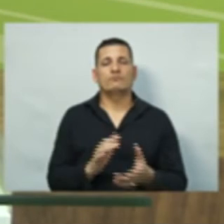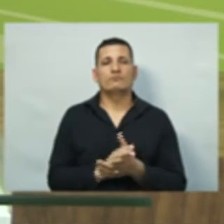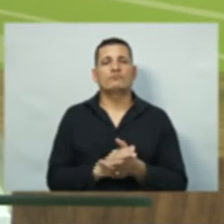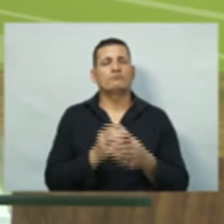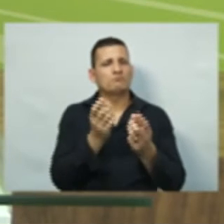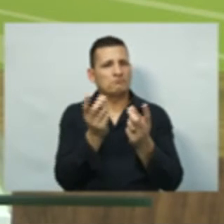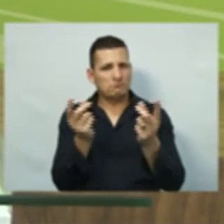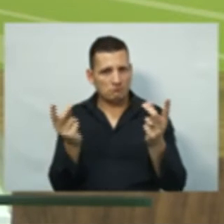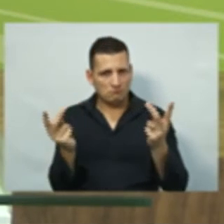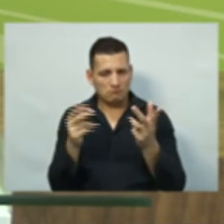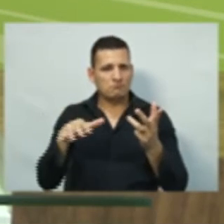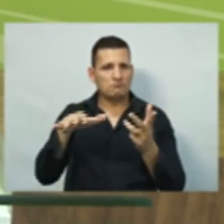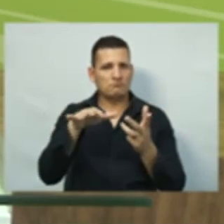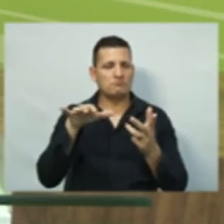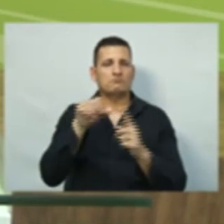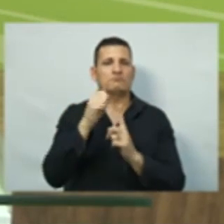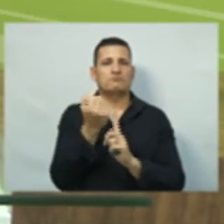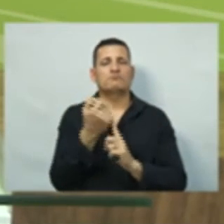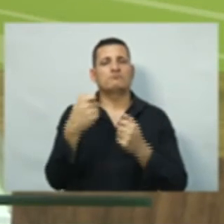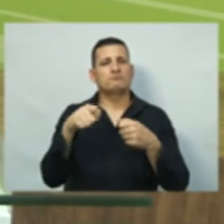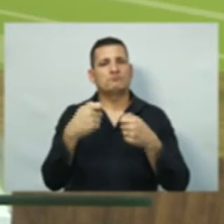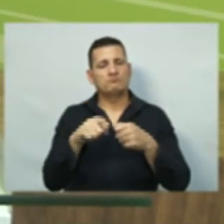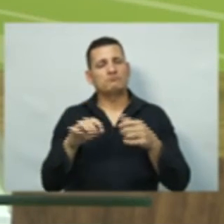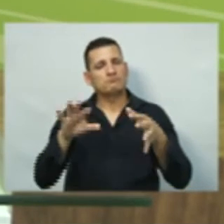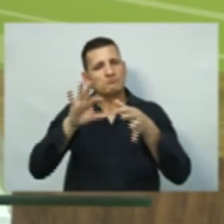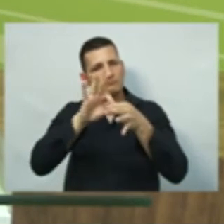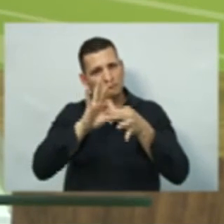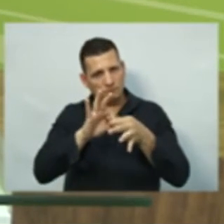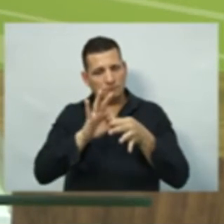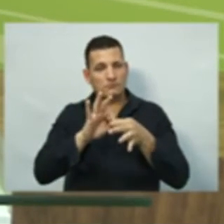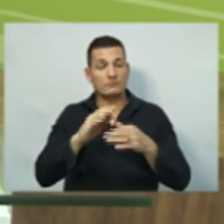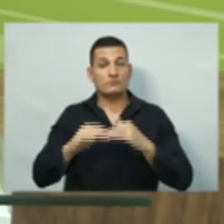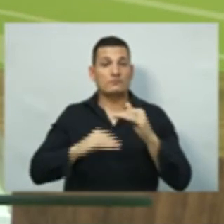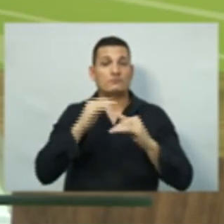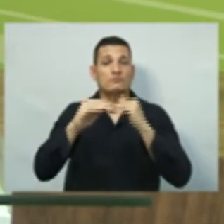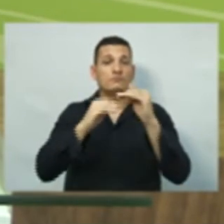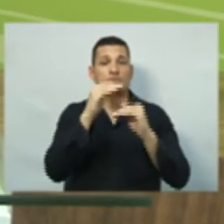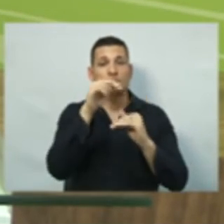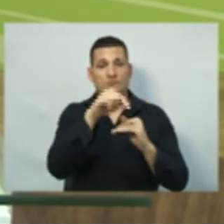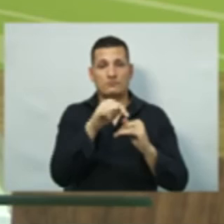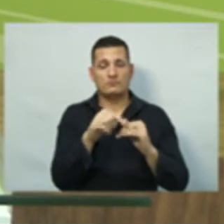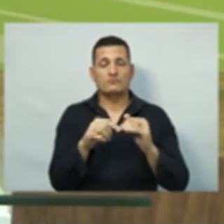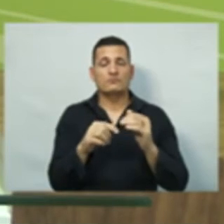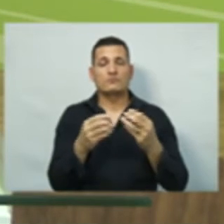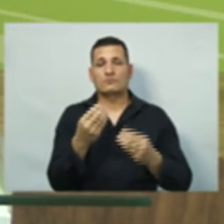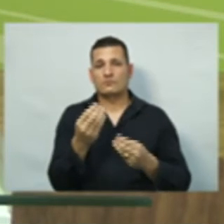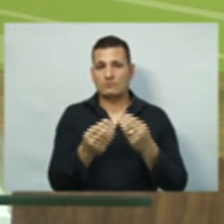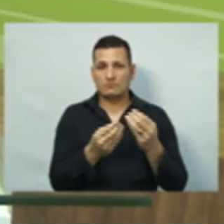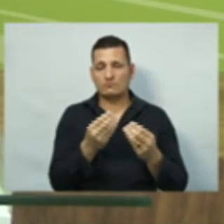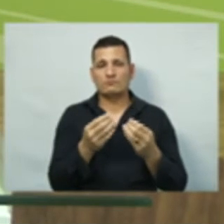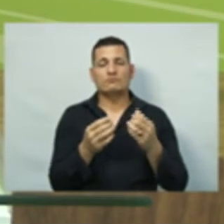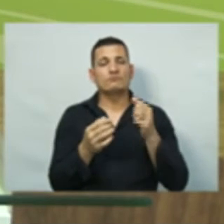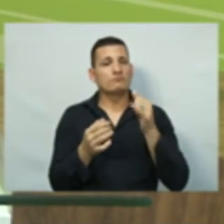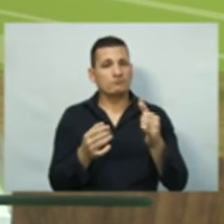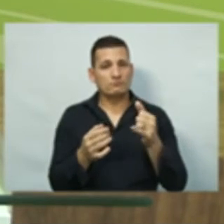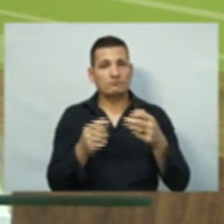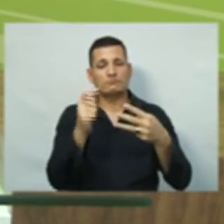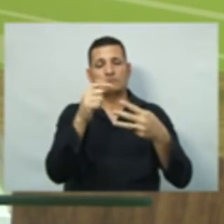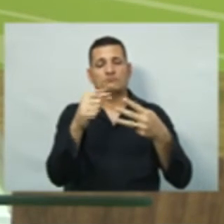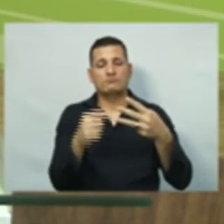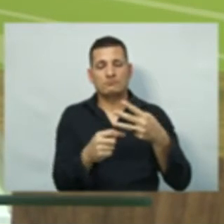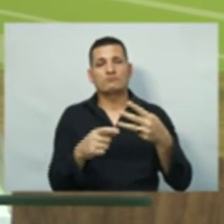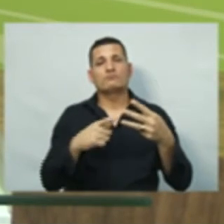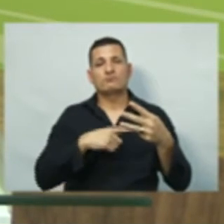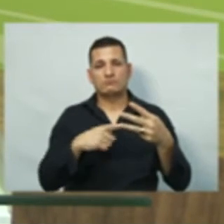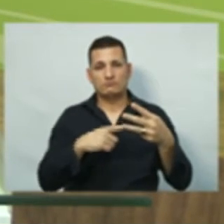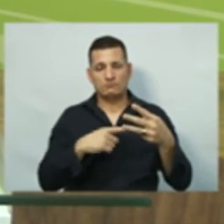devem apontar esse conjunto. O desenvolvimento, ele só pode ocorrer quando os 3 fatores forem